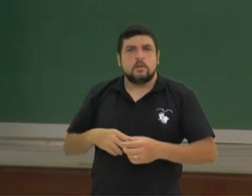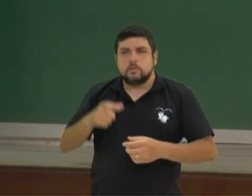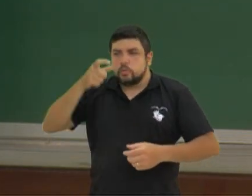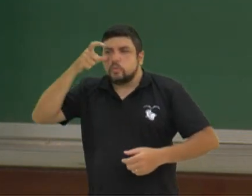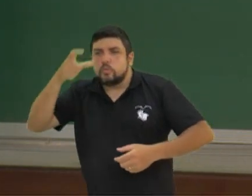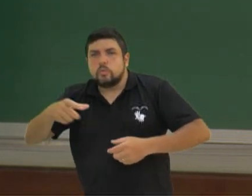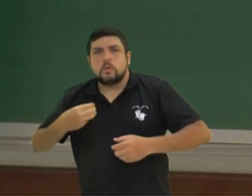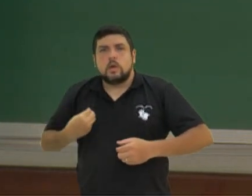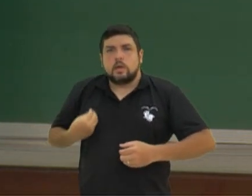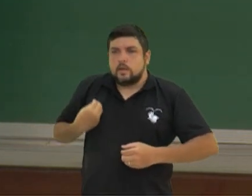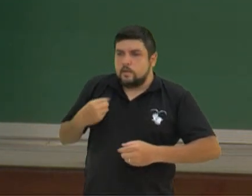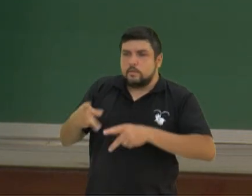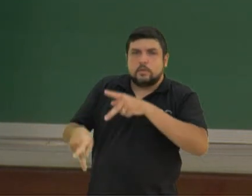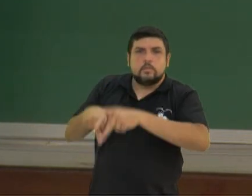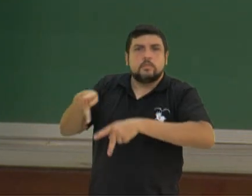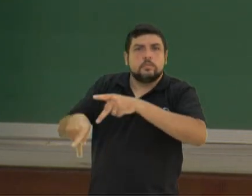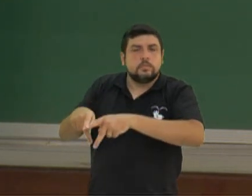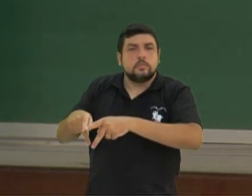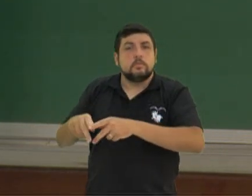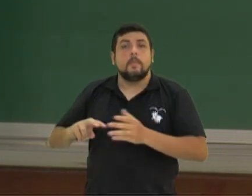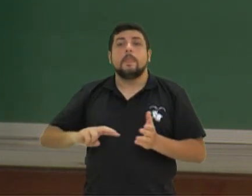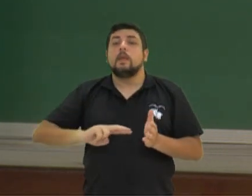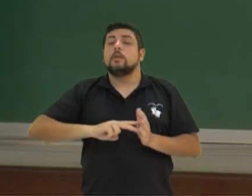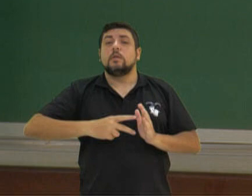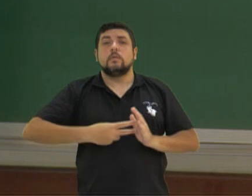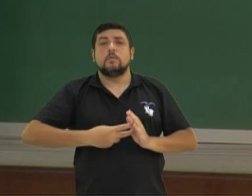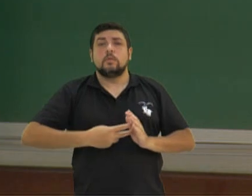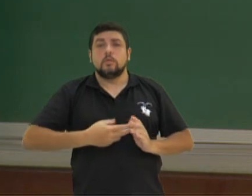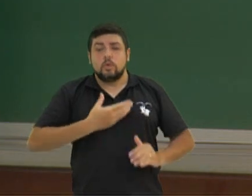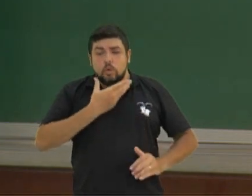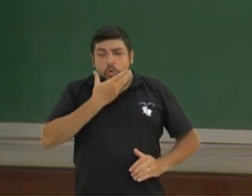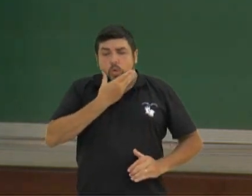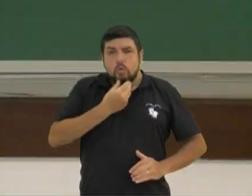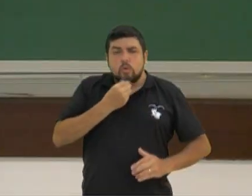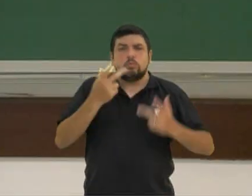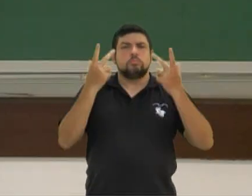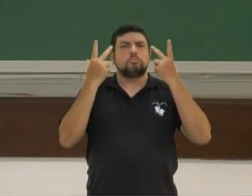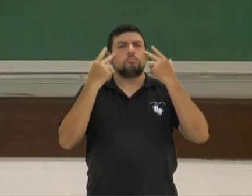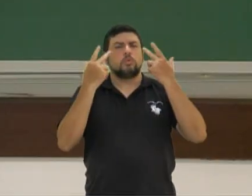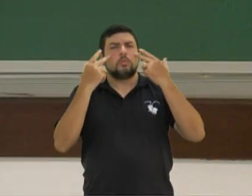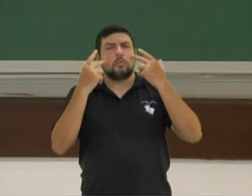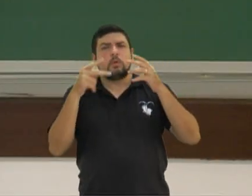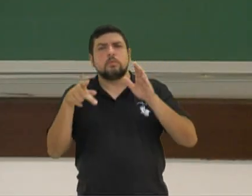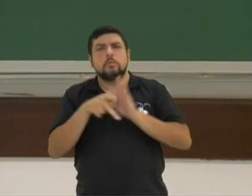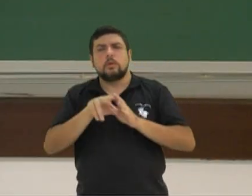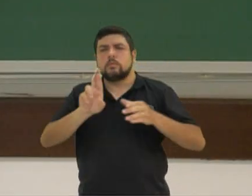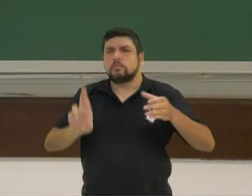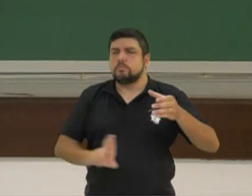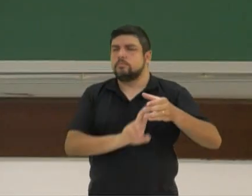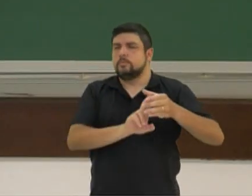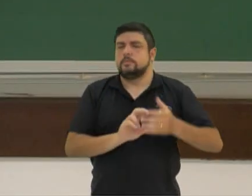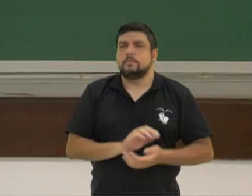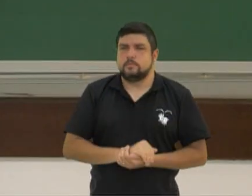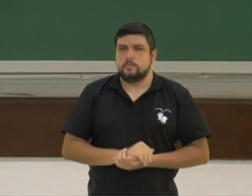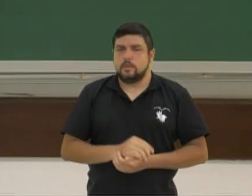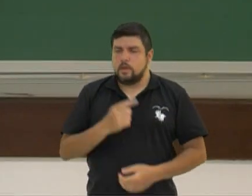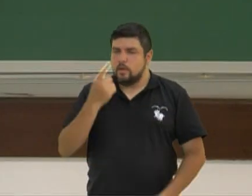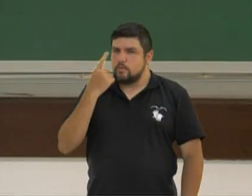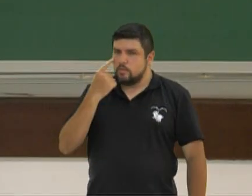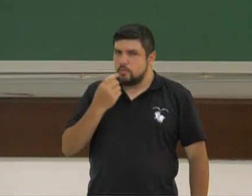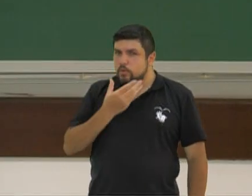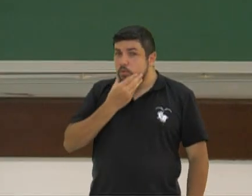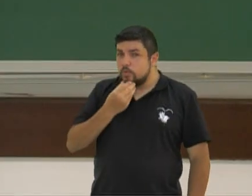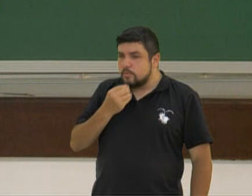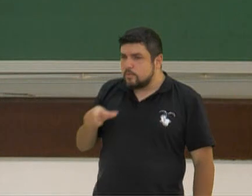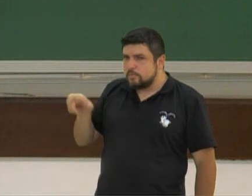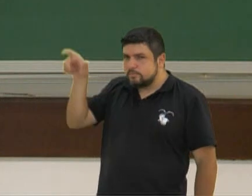representava muito o que era o homem comum renascentista. E olha só um cara que simbolizava muito bem